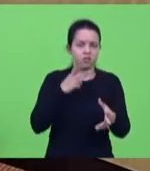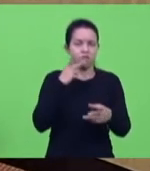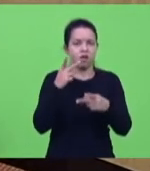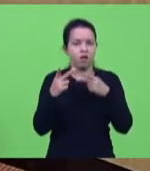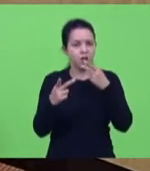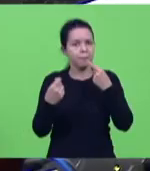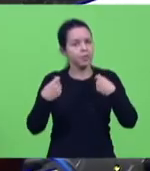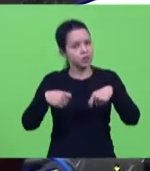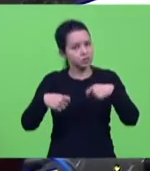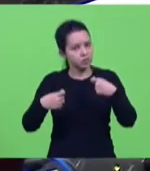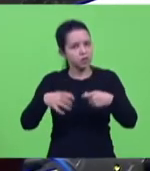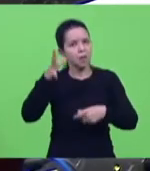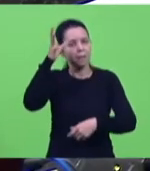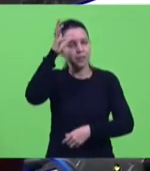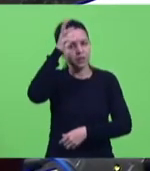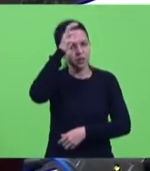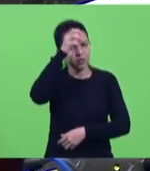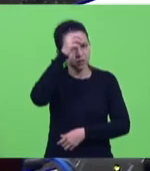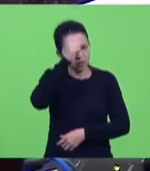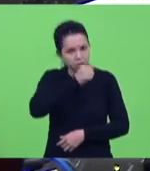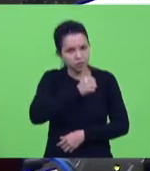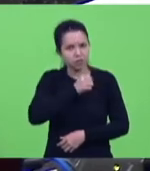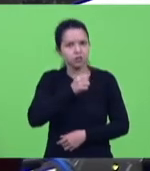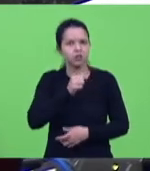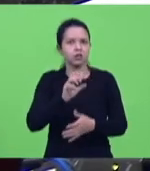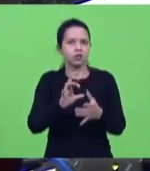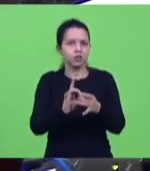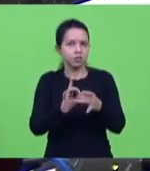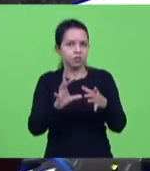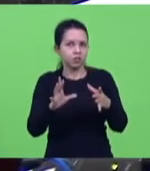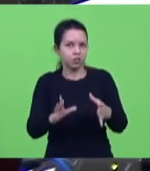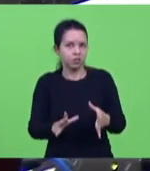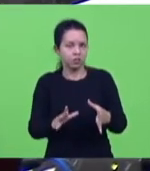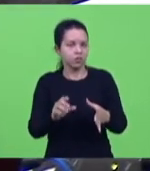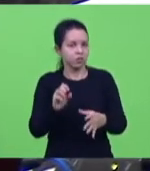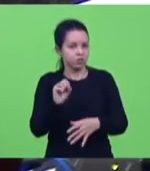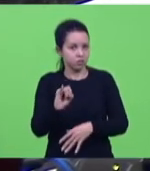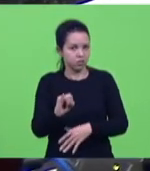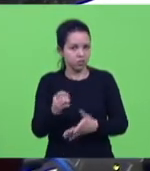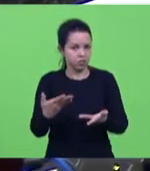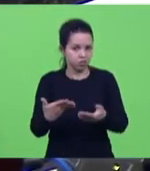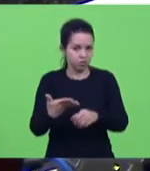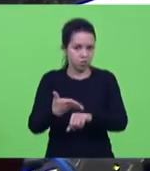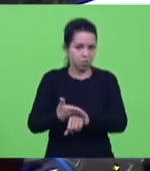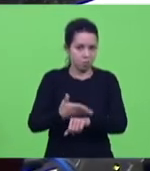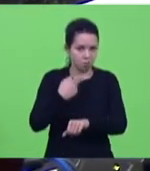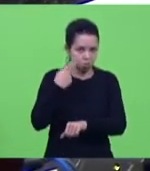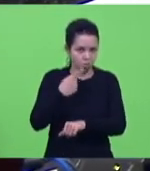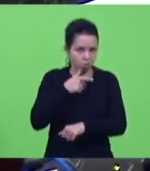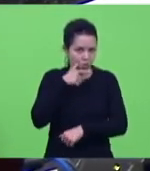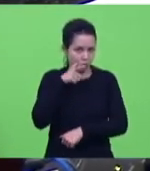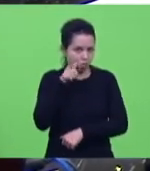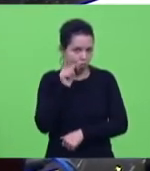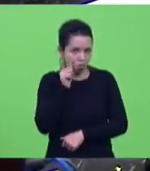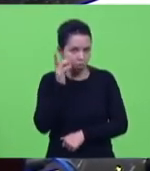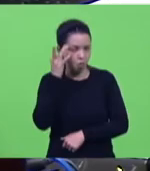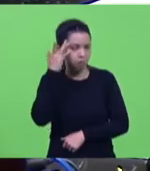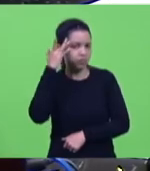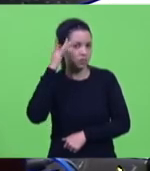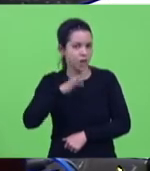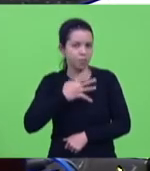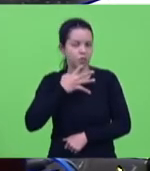que aprender a conviver com ela. Gente, só se tu entrou na política ontem, tu é analfabeto político. Porque